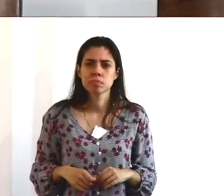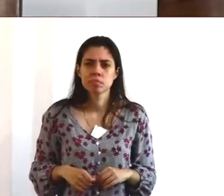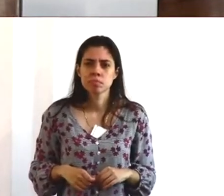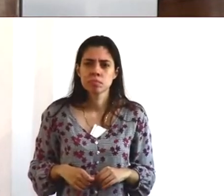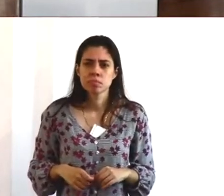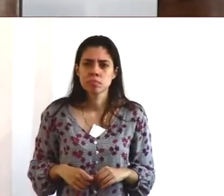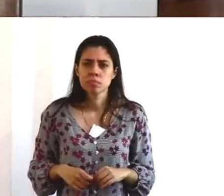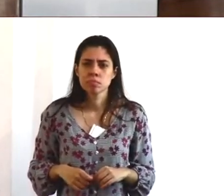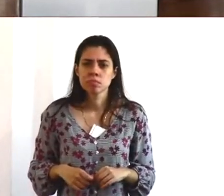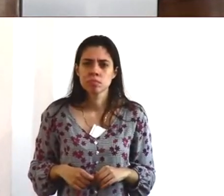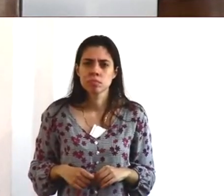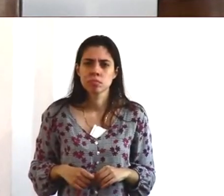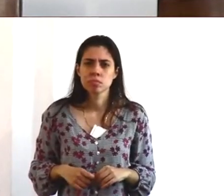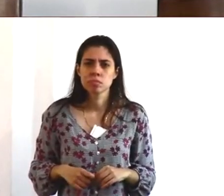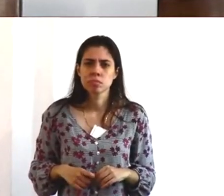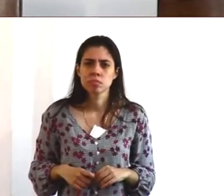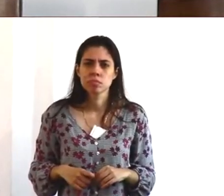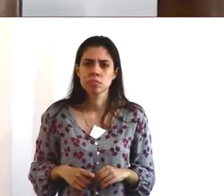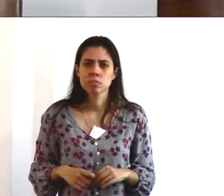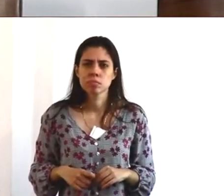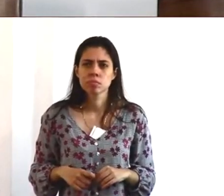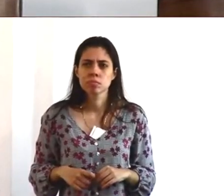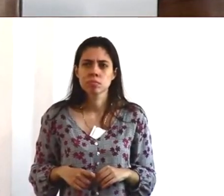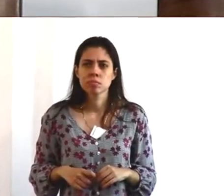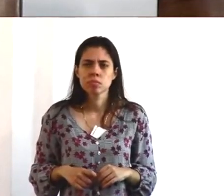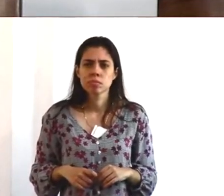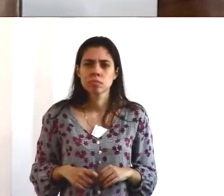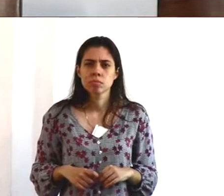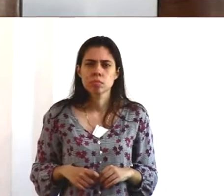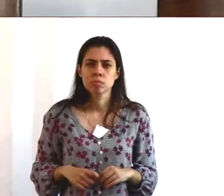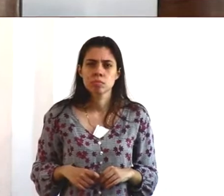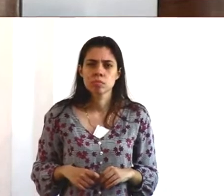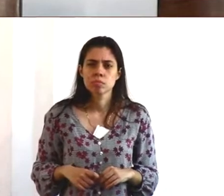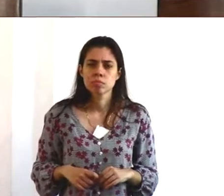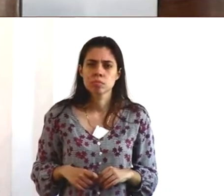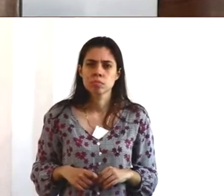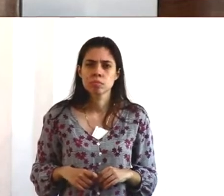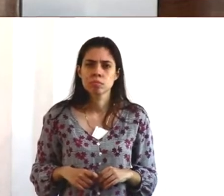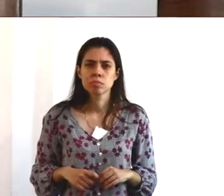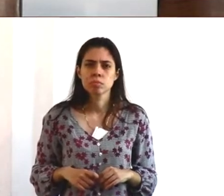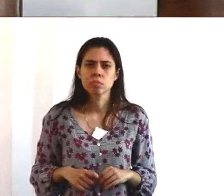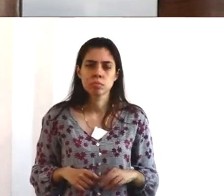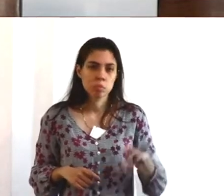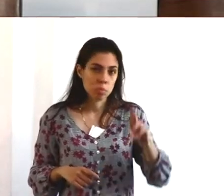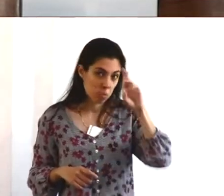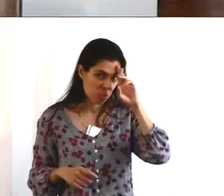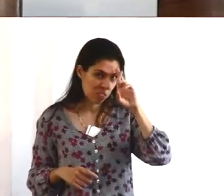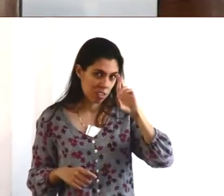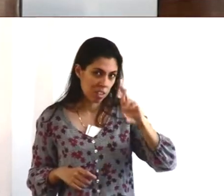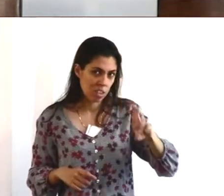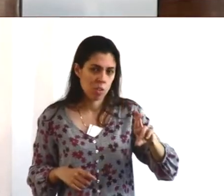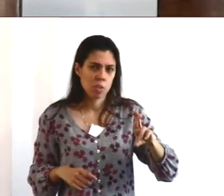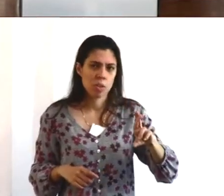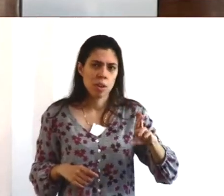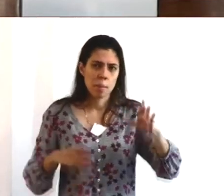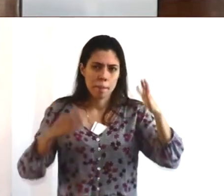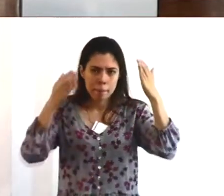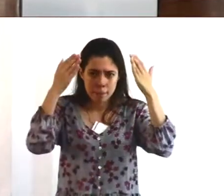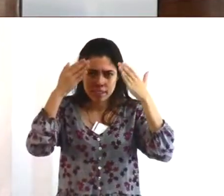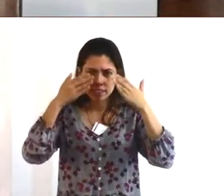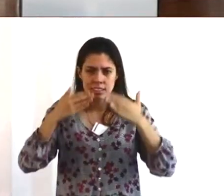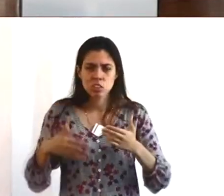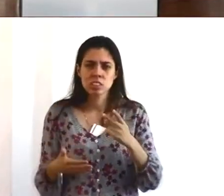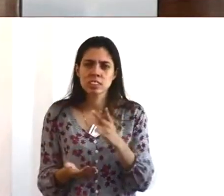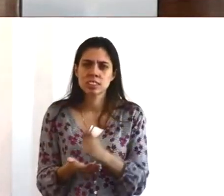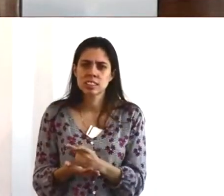E o texto diz que, além do mais, o Senhor é um socorro bem presente. Ele não é